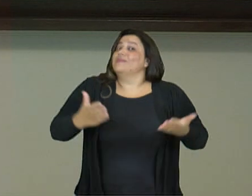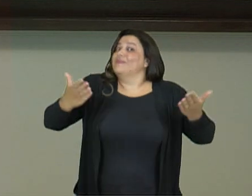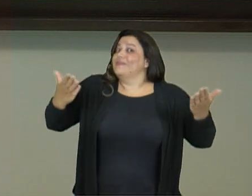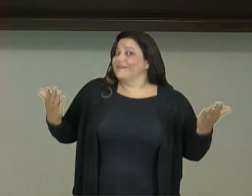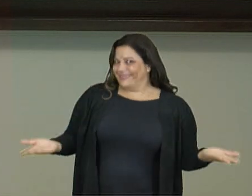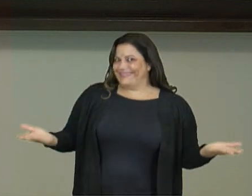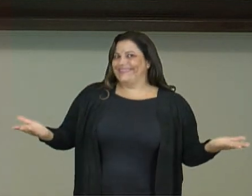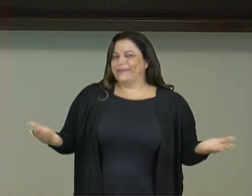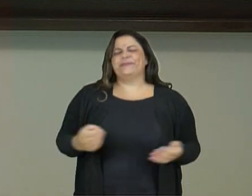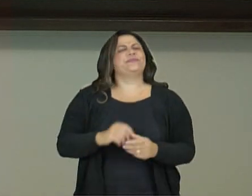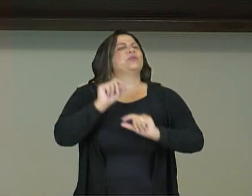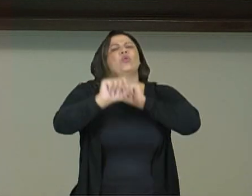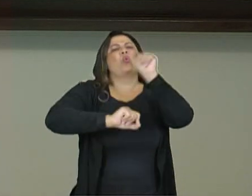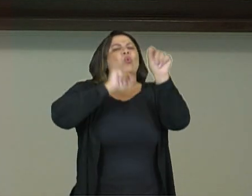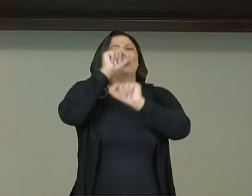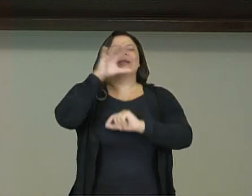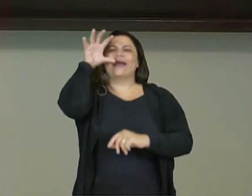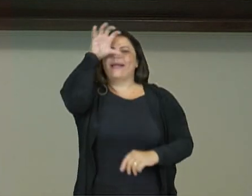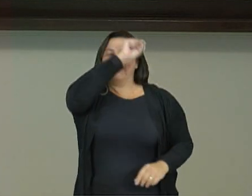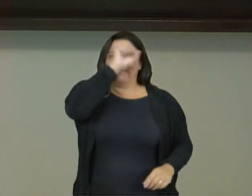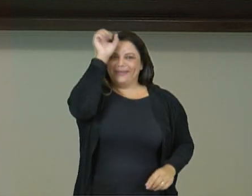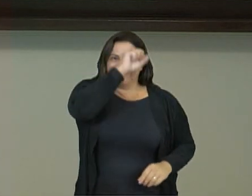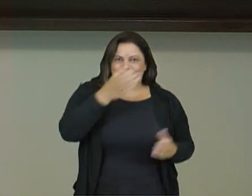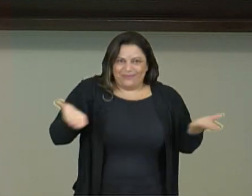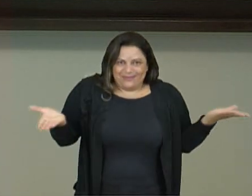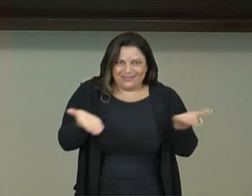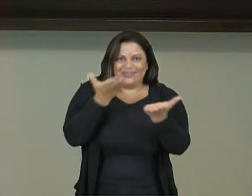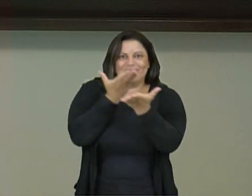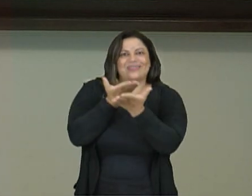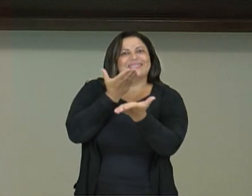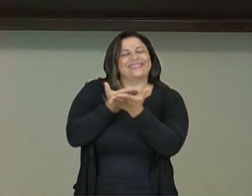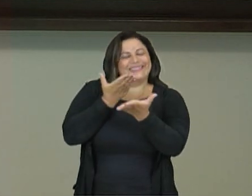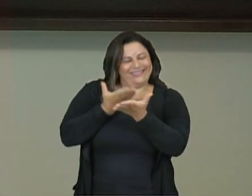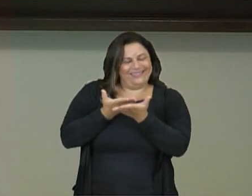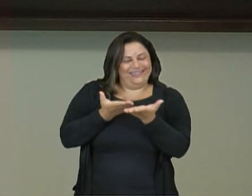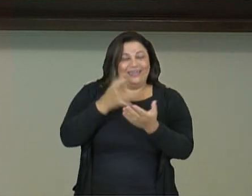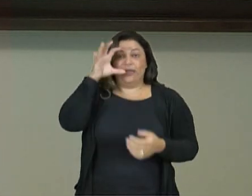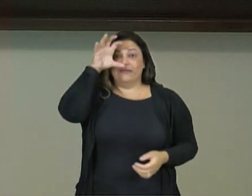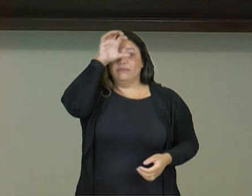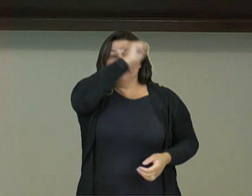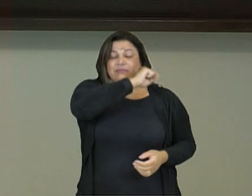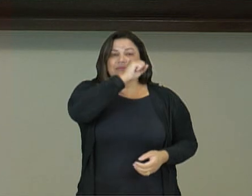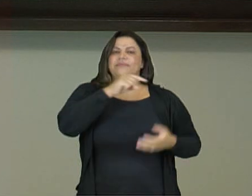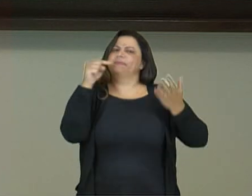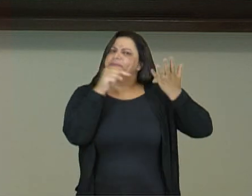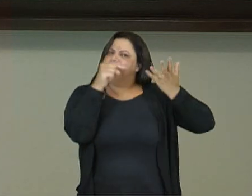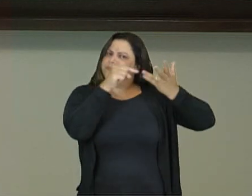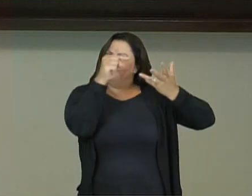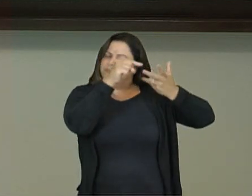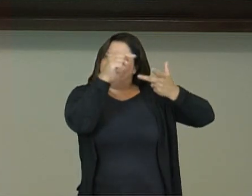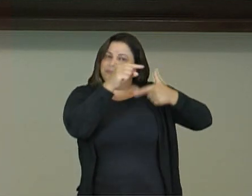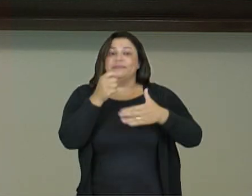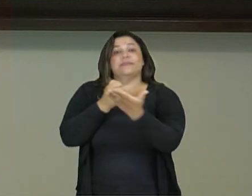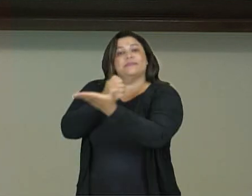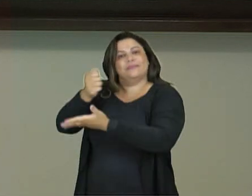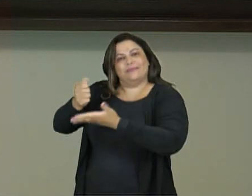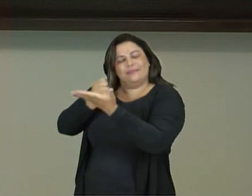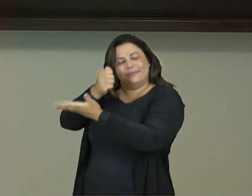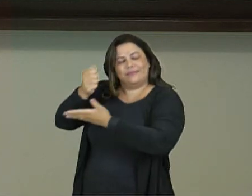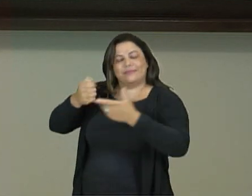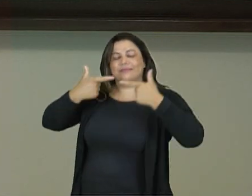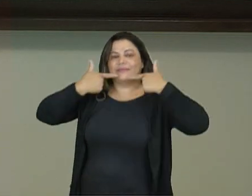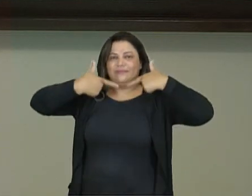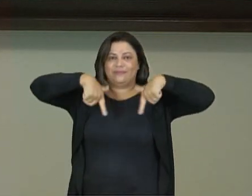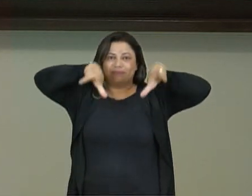Então, pessoal, o que nós aprendemos nesta aula? Nós aprendemos sobre os elementos básicos que compõem a linguagem